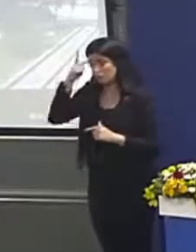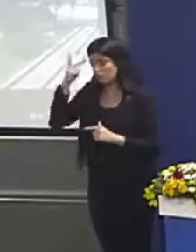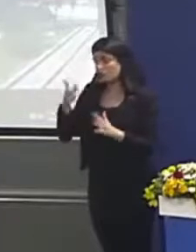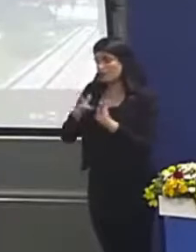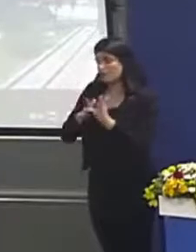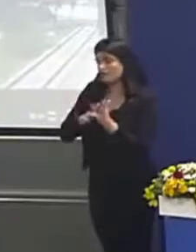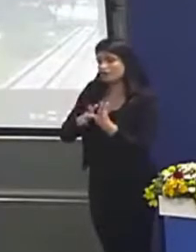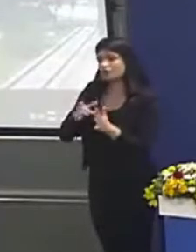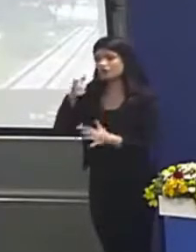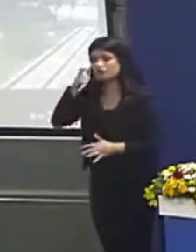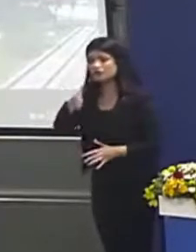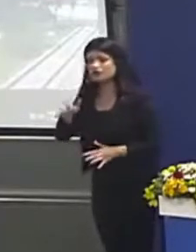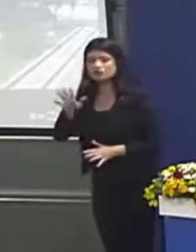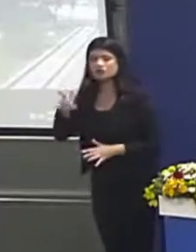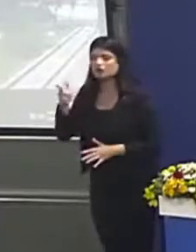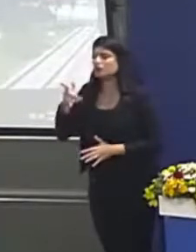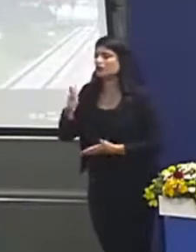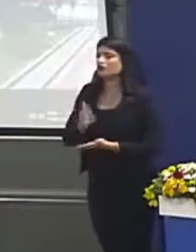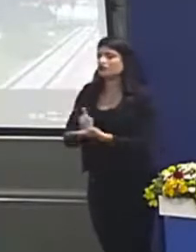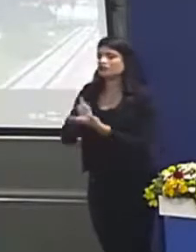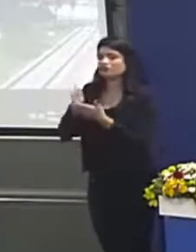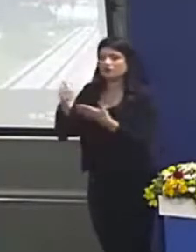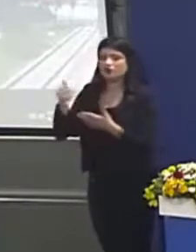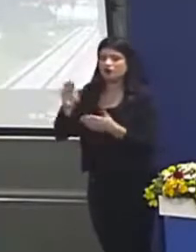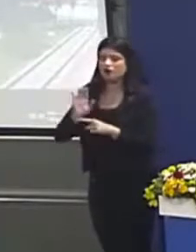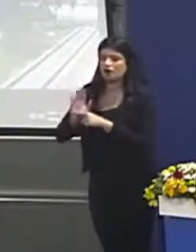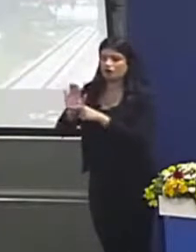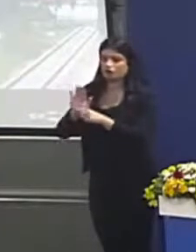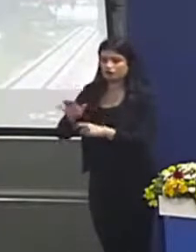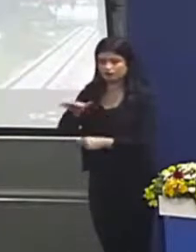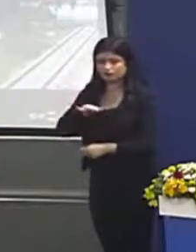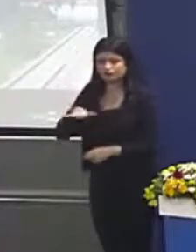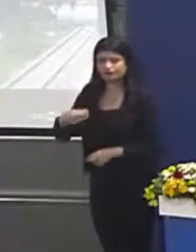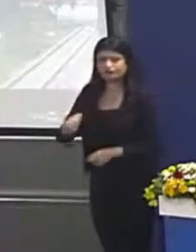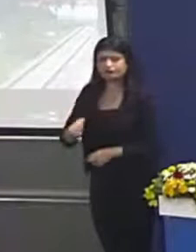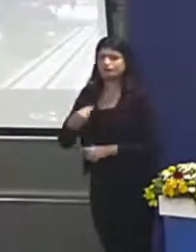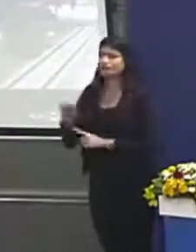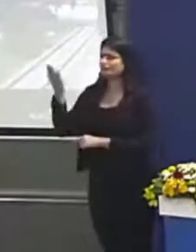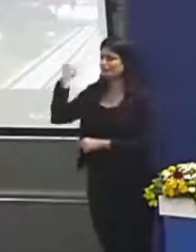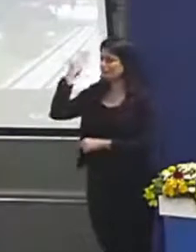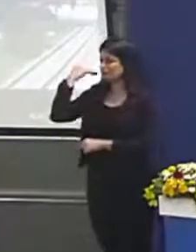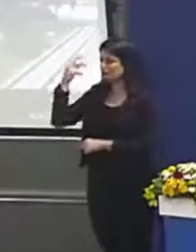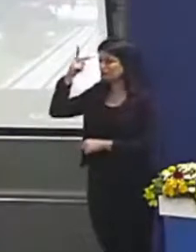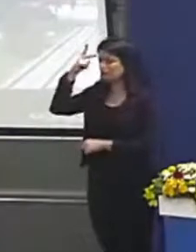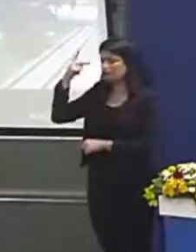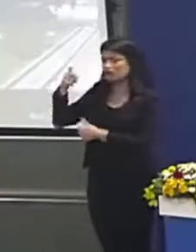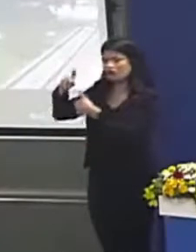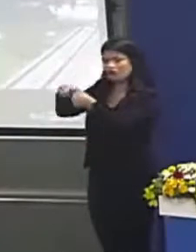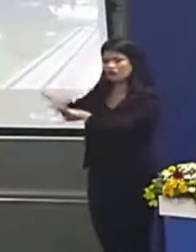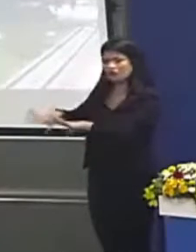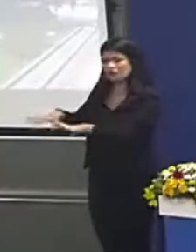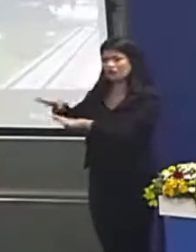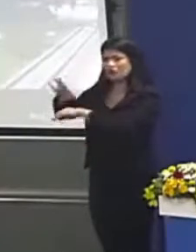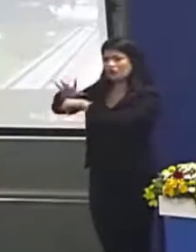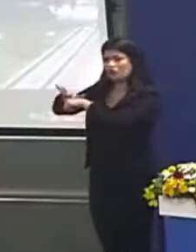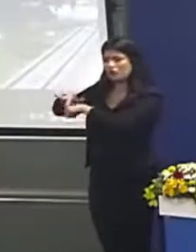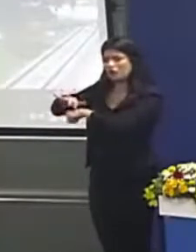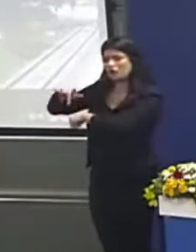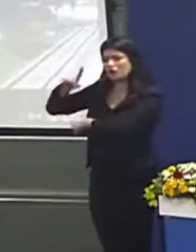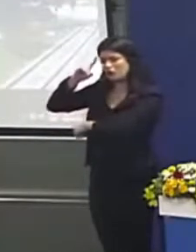e num resgate da lógica manicomial existente no passado, seguiremos dizendo e